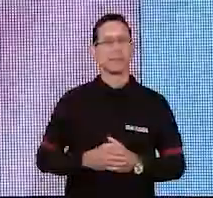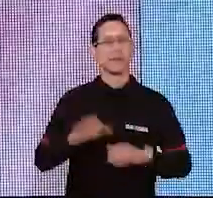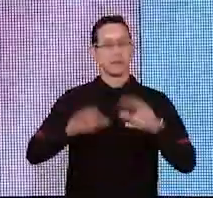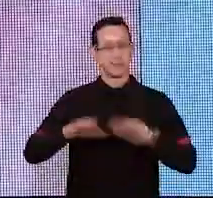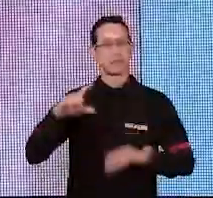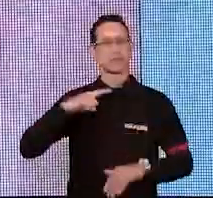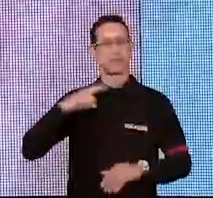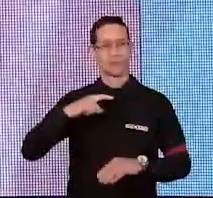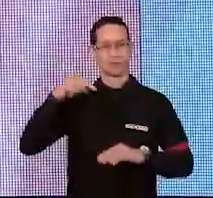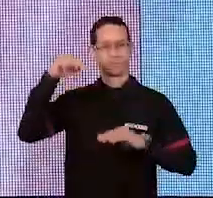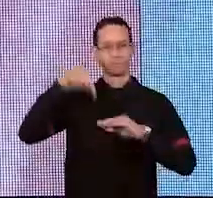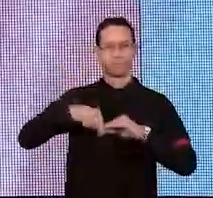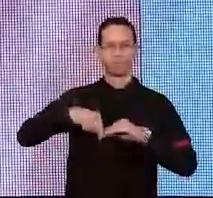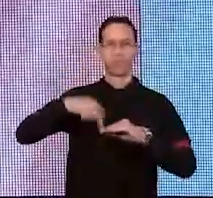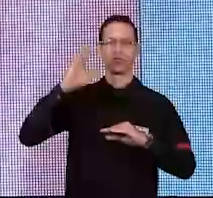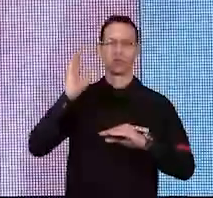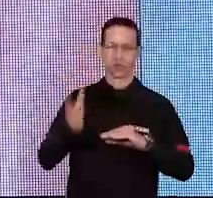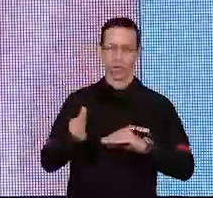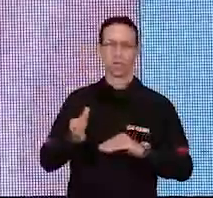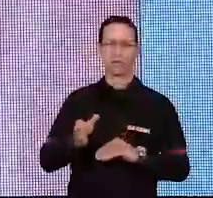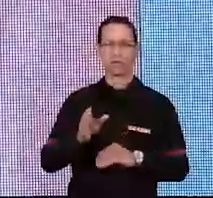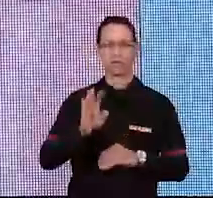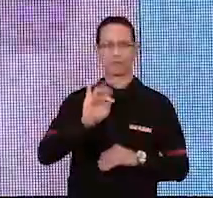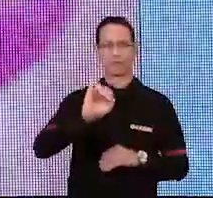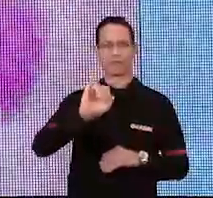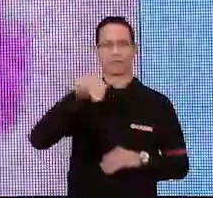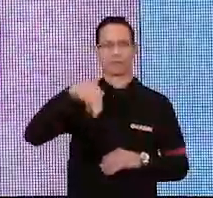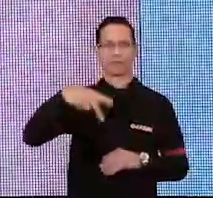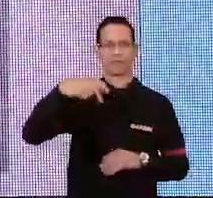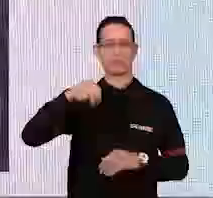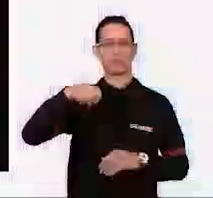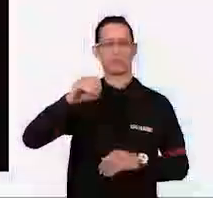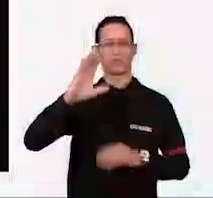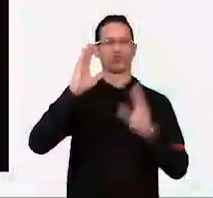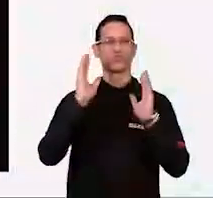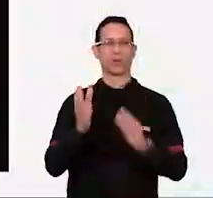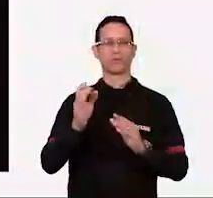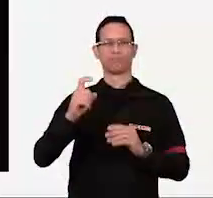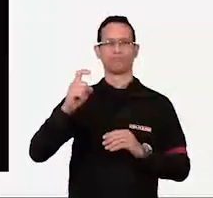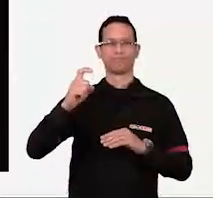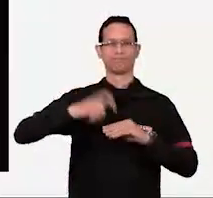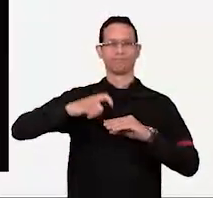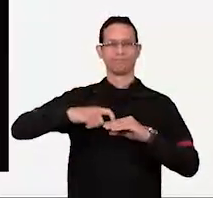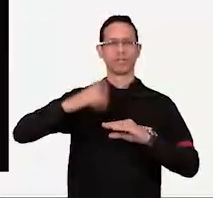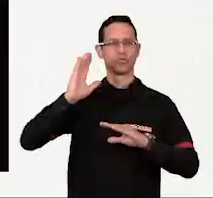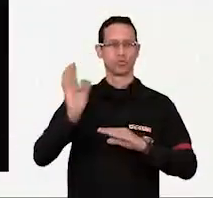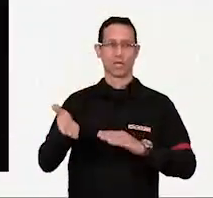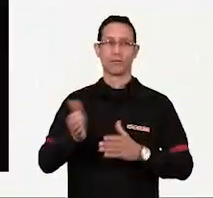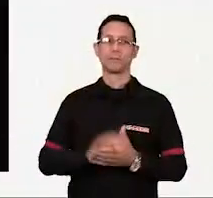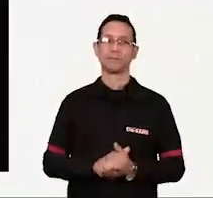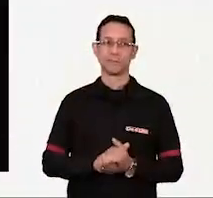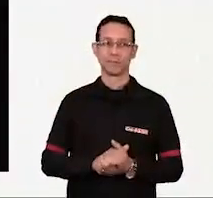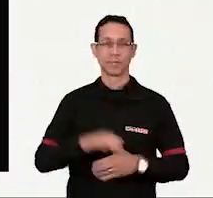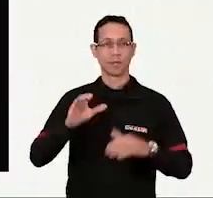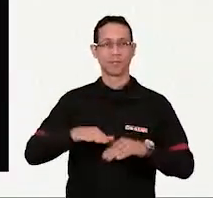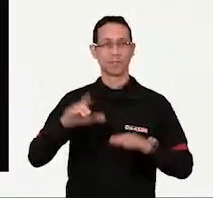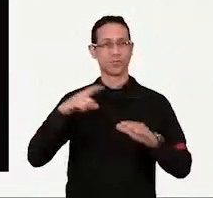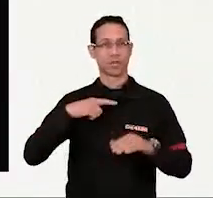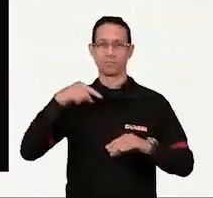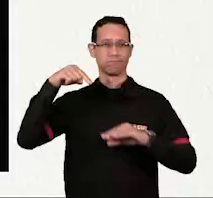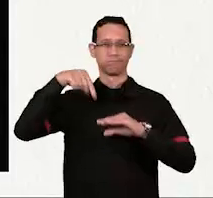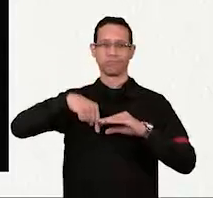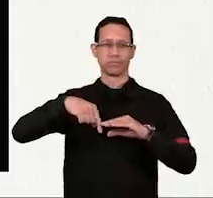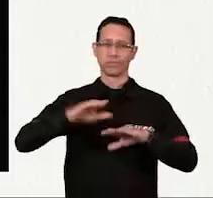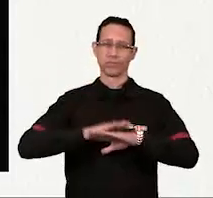uma perfuração timpânica, né? Então, você chega lá embaixo, ele tem otite média e você não precisa perfurar o tímpano, já está